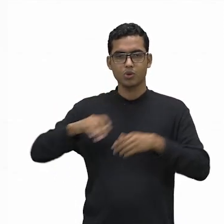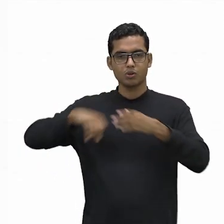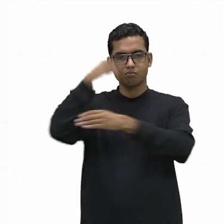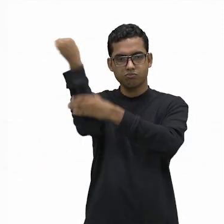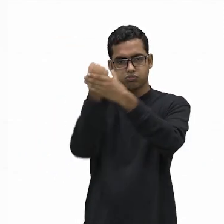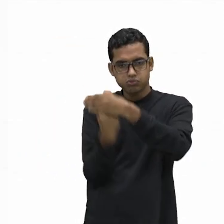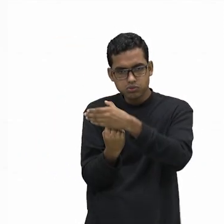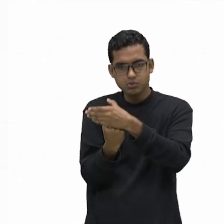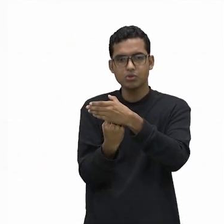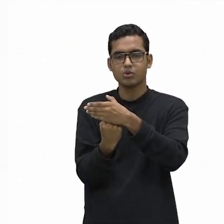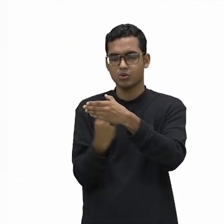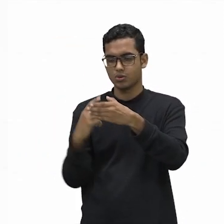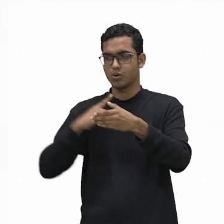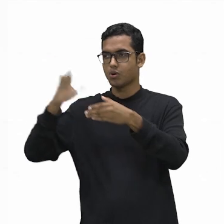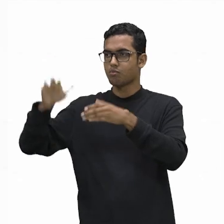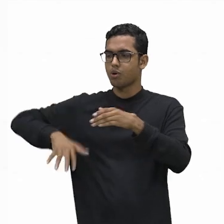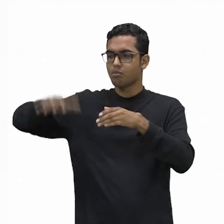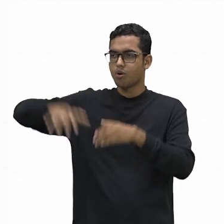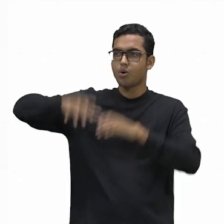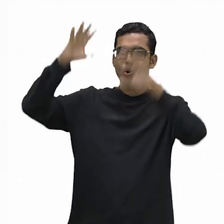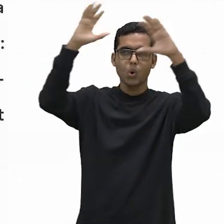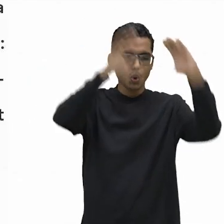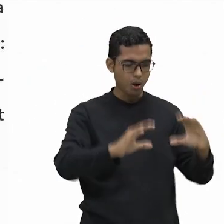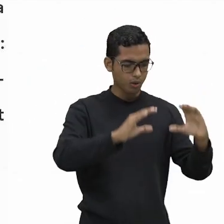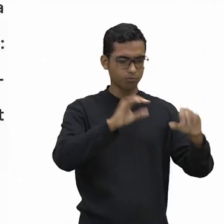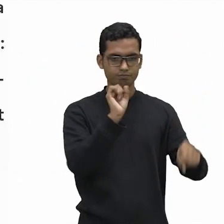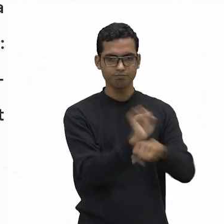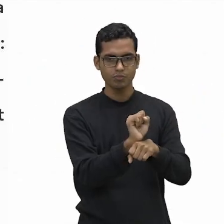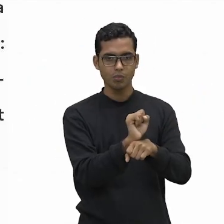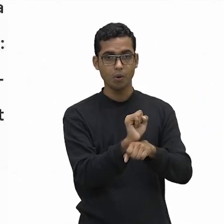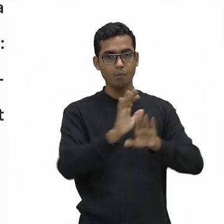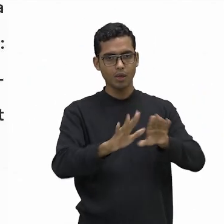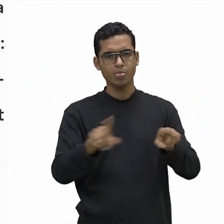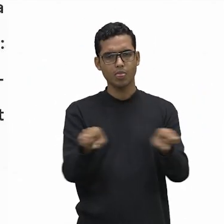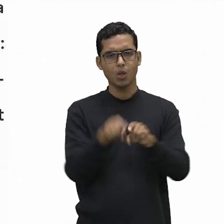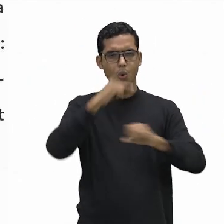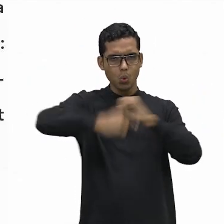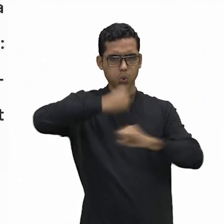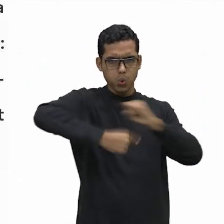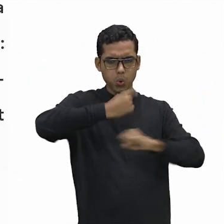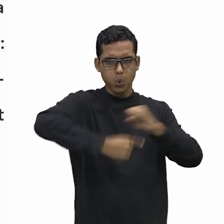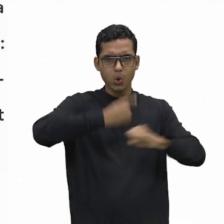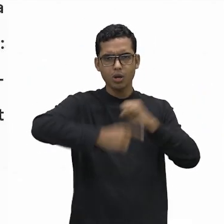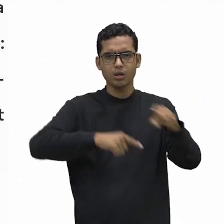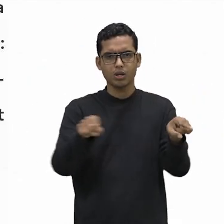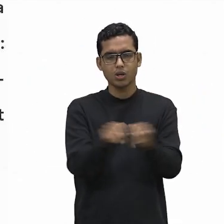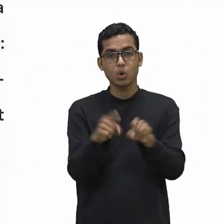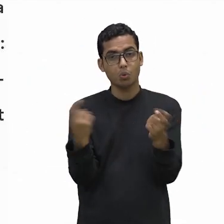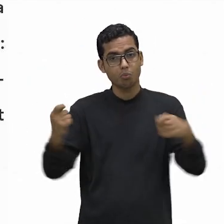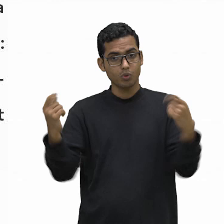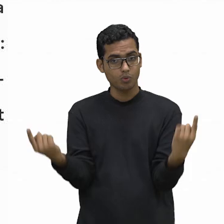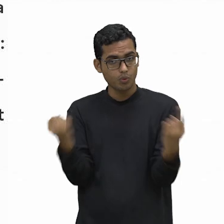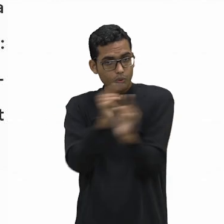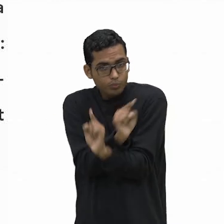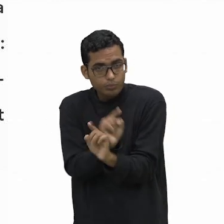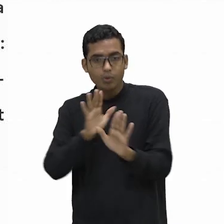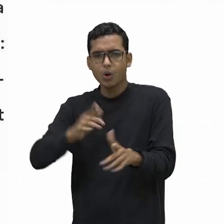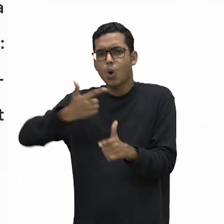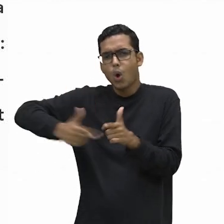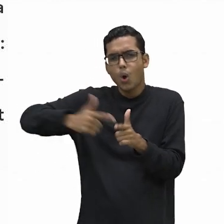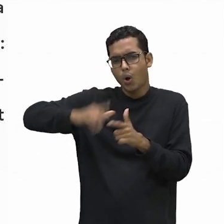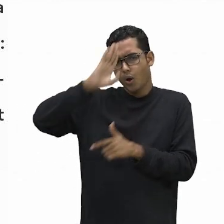entanto, a mecânica clássica descreve um sistema isolado de átomos como um sistema reversível. O problema